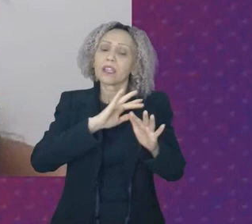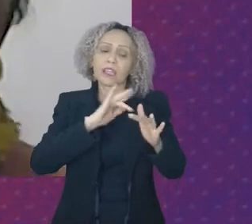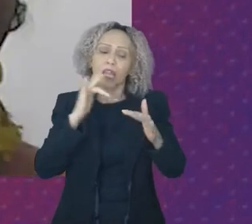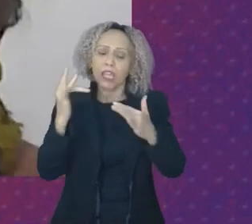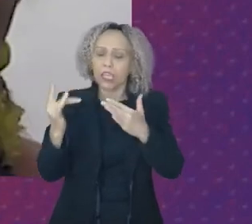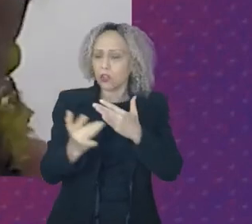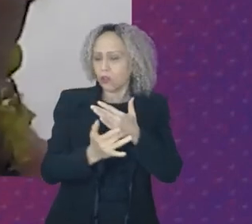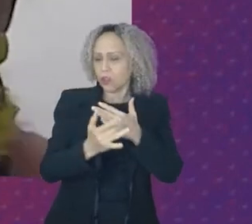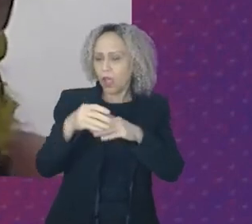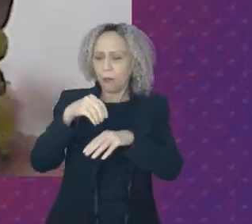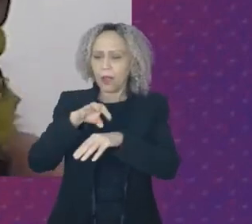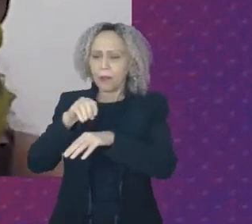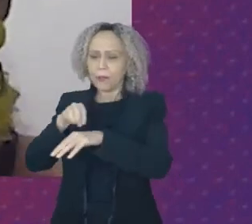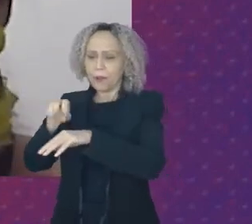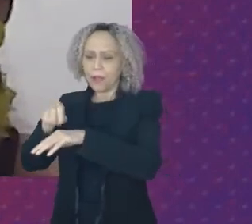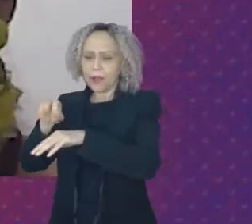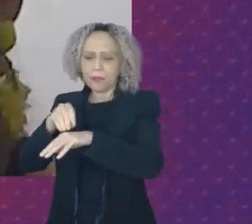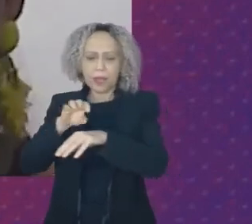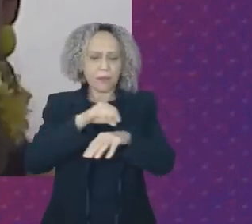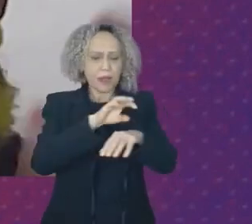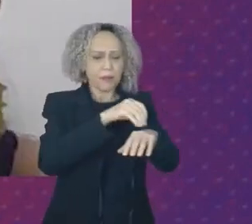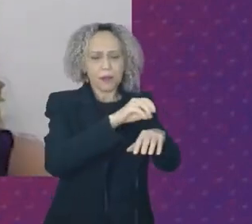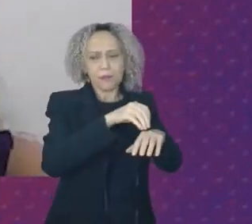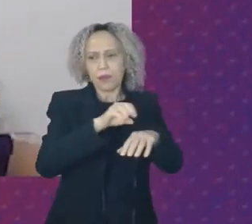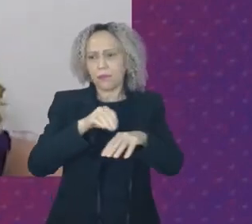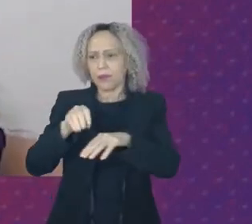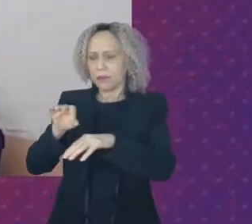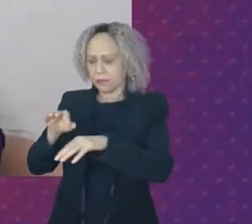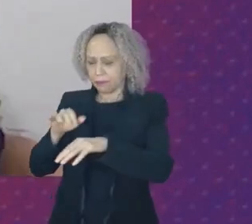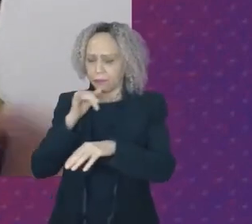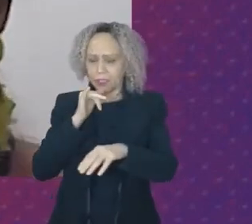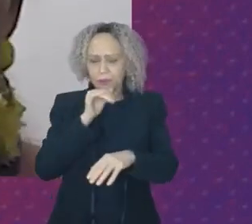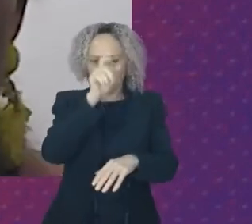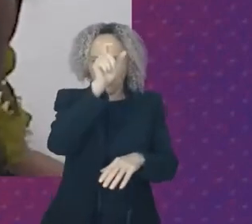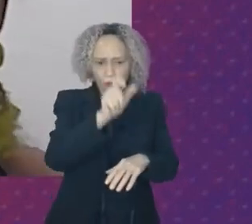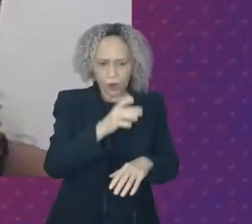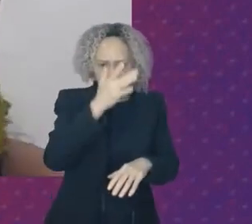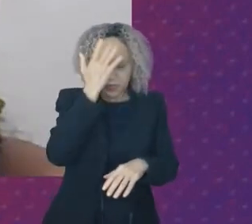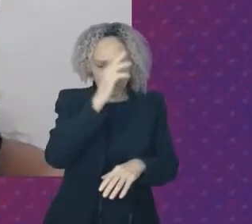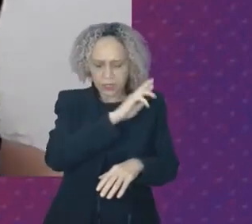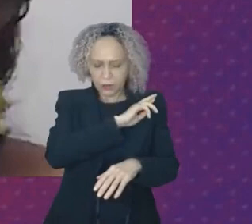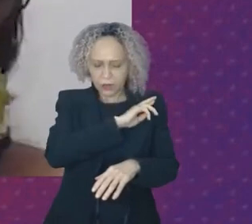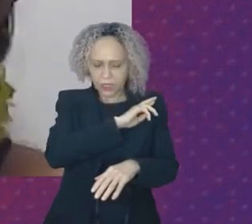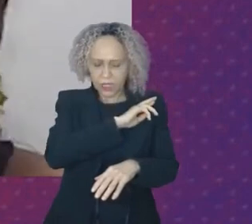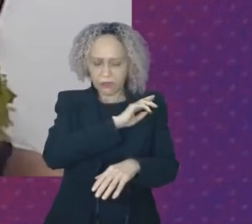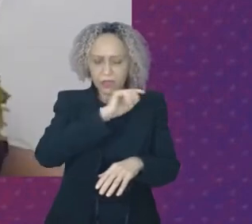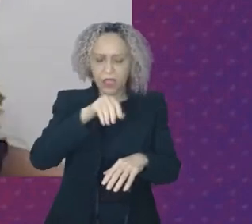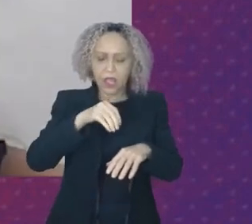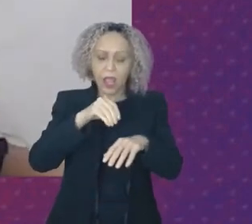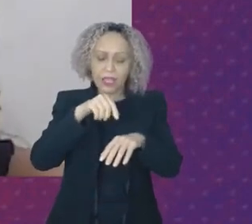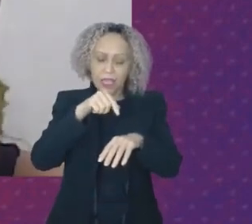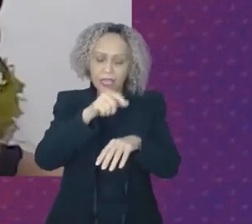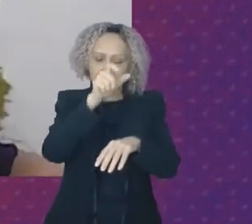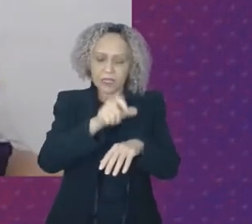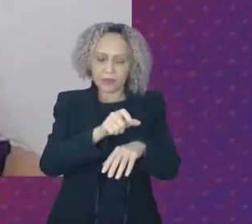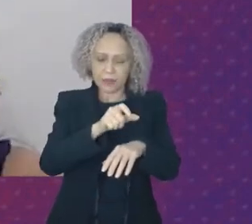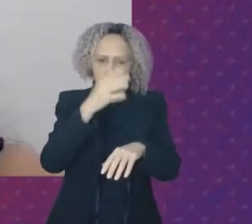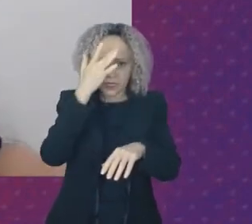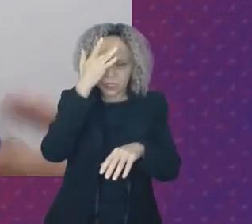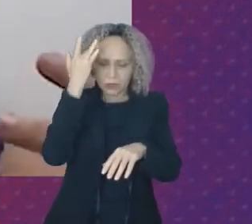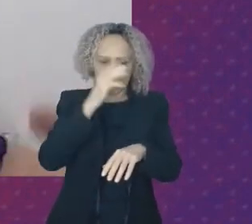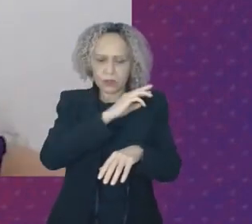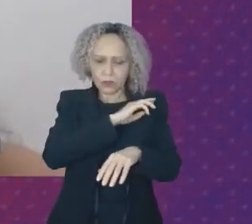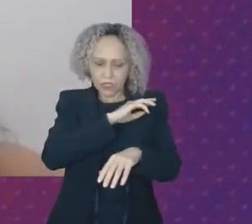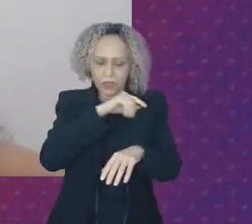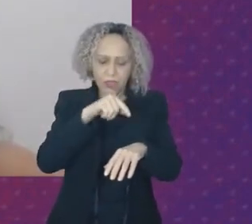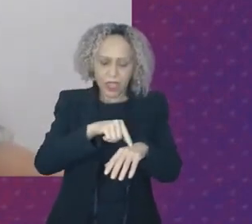vão subir. Então, isso depende muito do tamanho da estrutura que existe para a sua campanha. A assessoria jurídica e contábil,